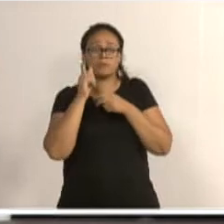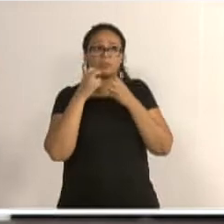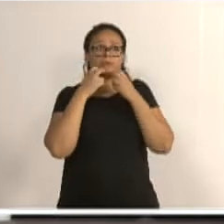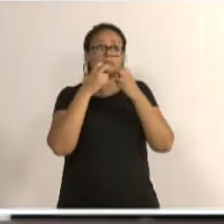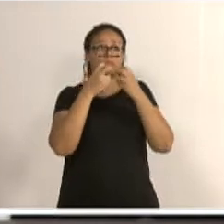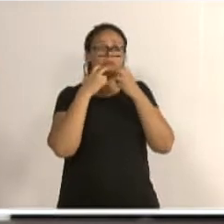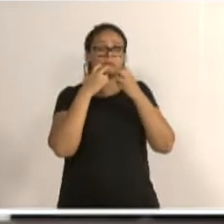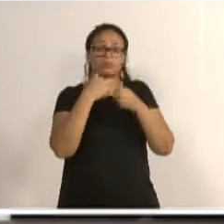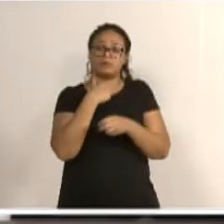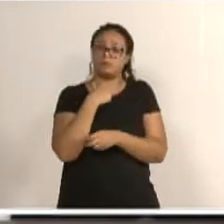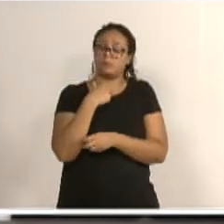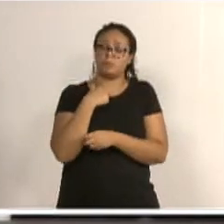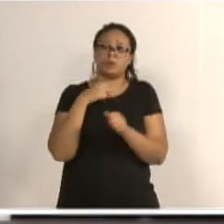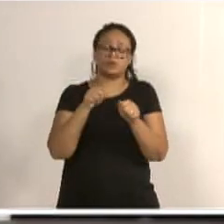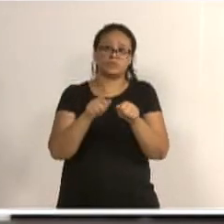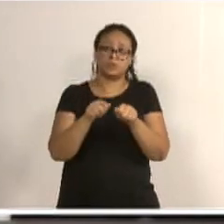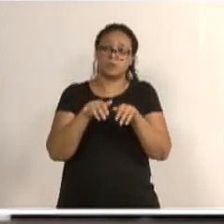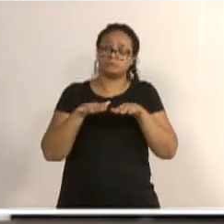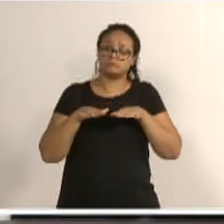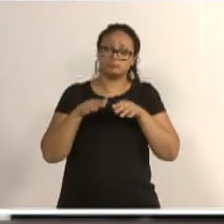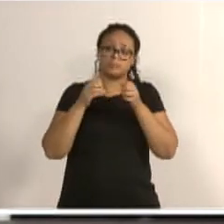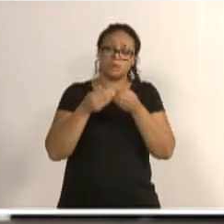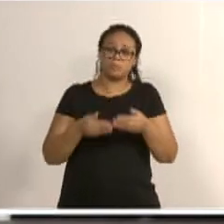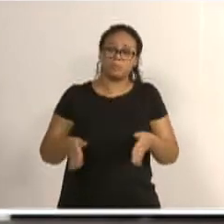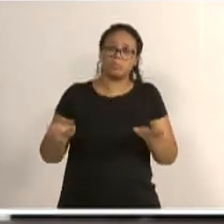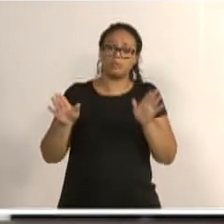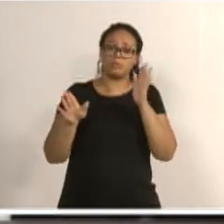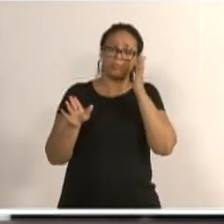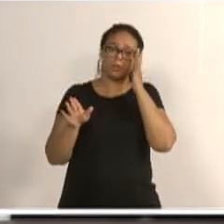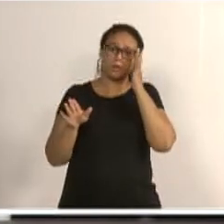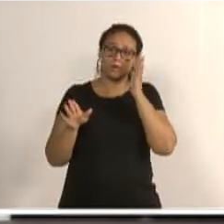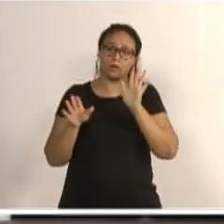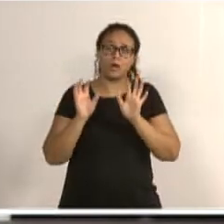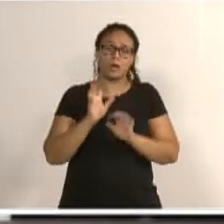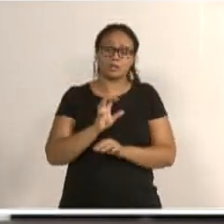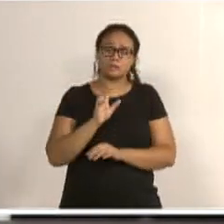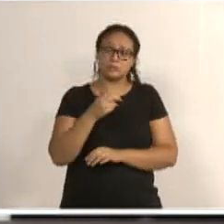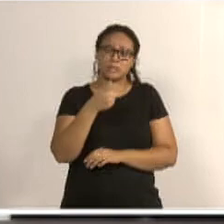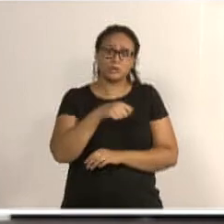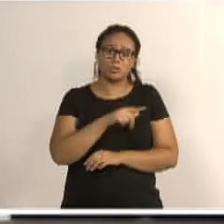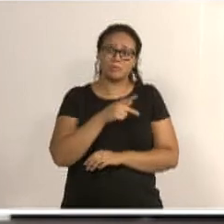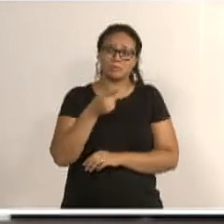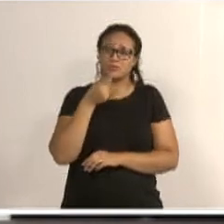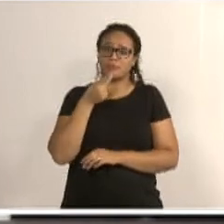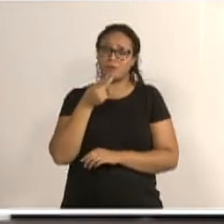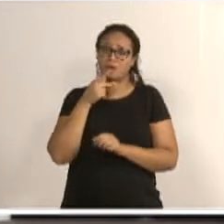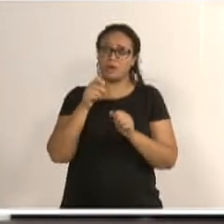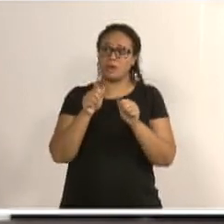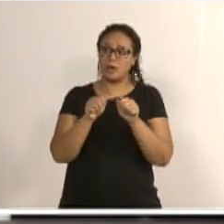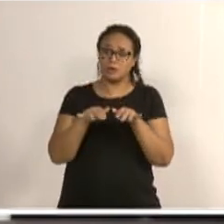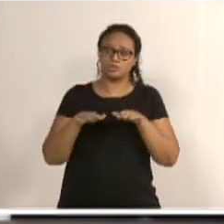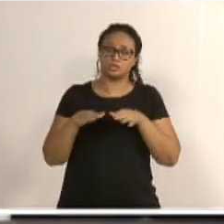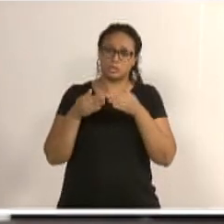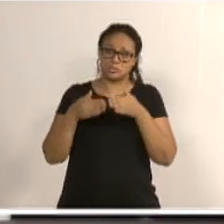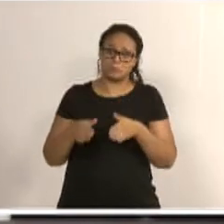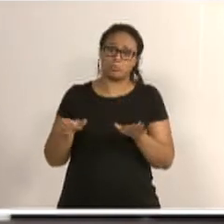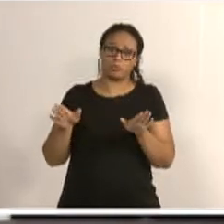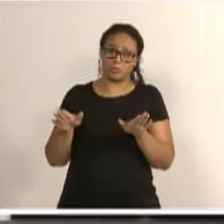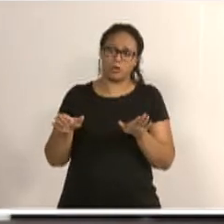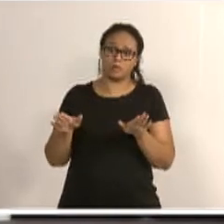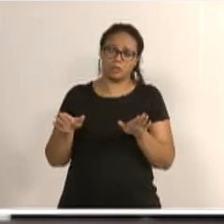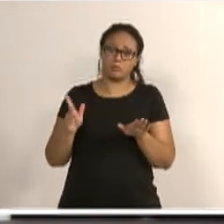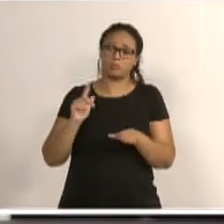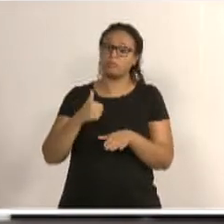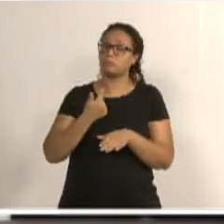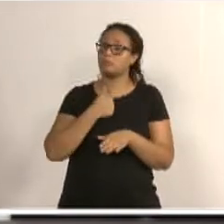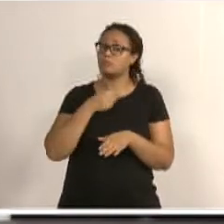de uma audiência pública. Desnecessário o senhor falar aquilo aqui. Vamos levar para a comunidade, mas não em forma de audiência pública. Nós vamos falar de